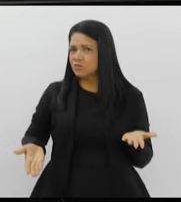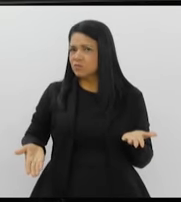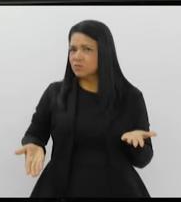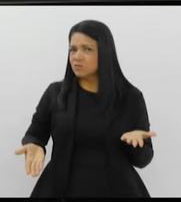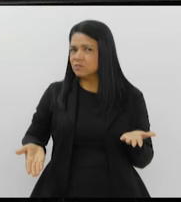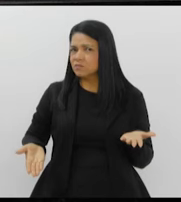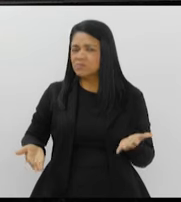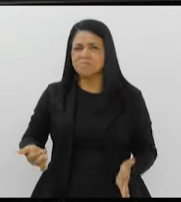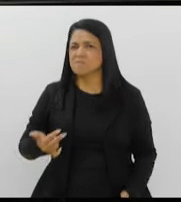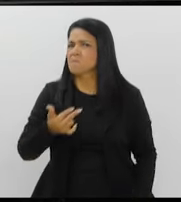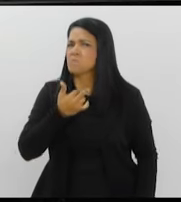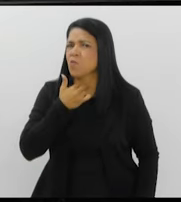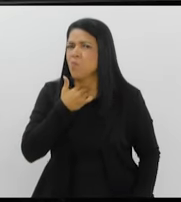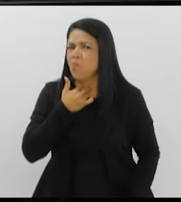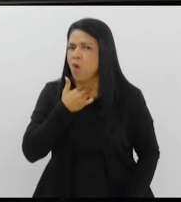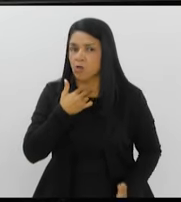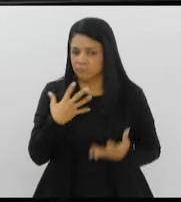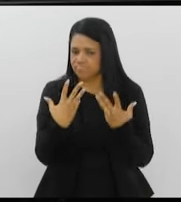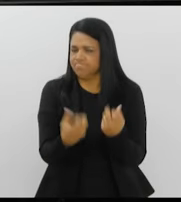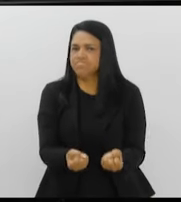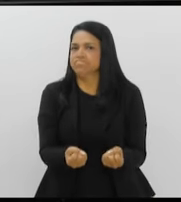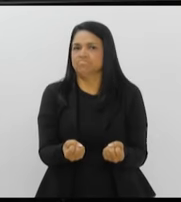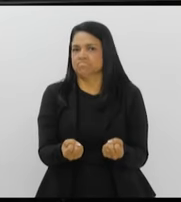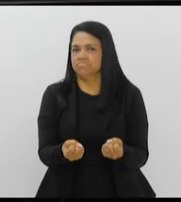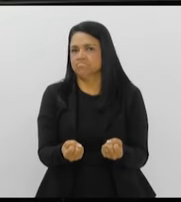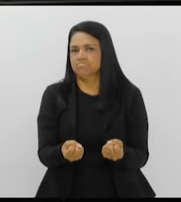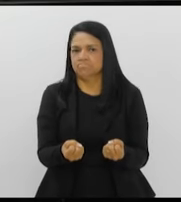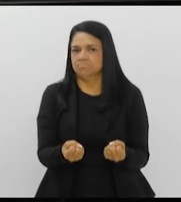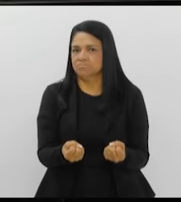Isso não pode ser sério.